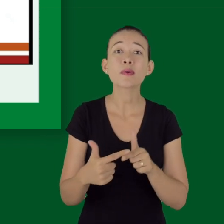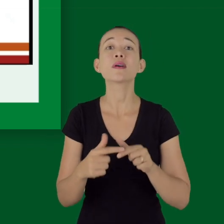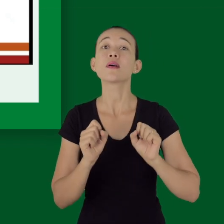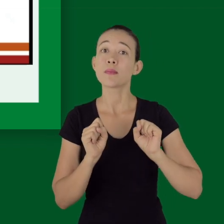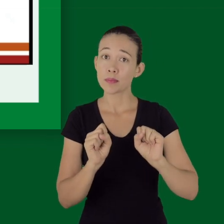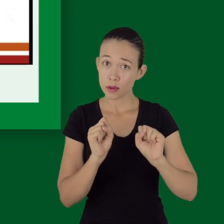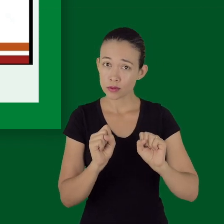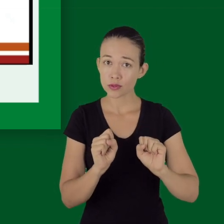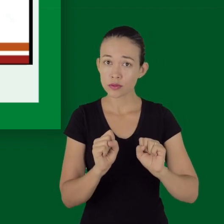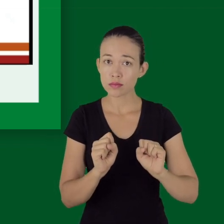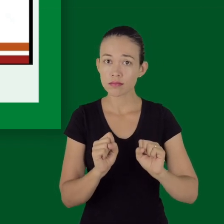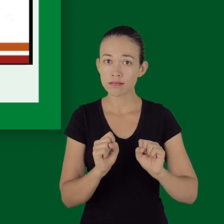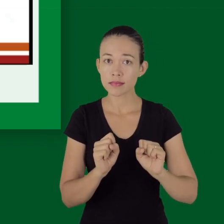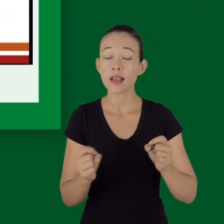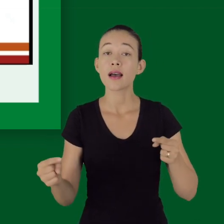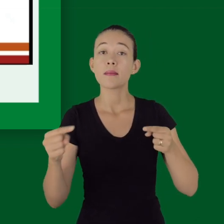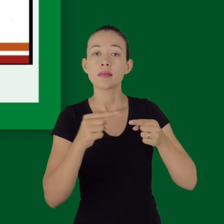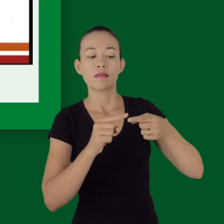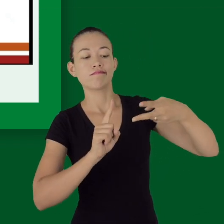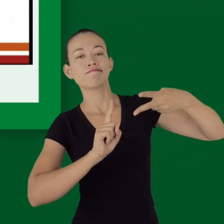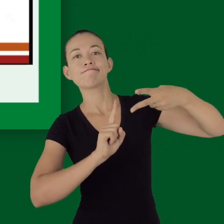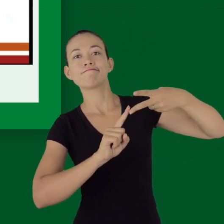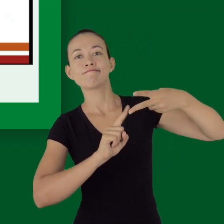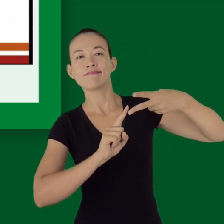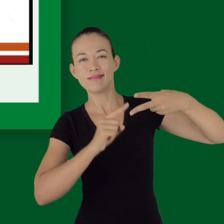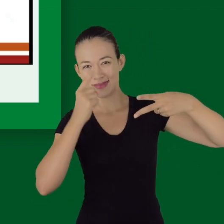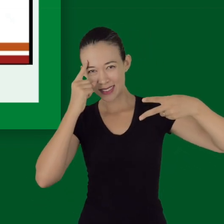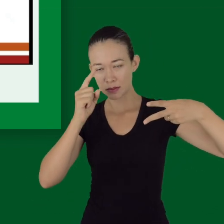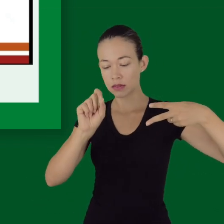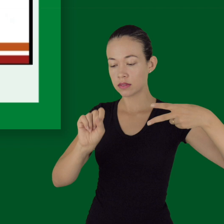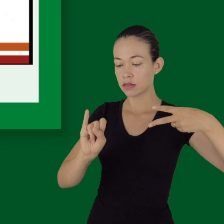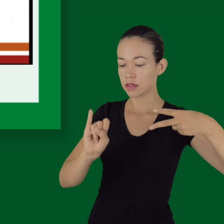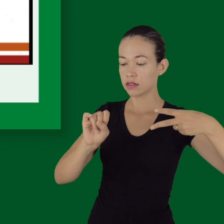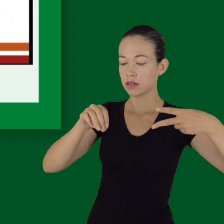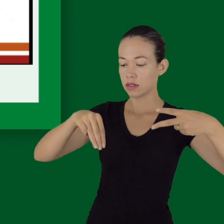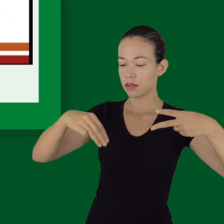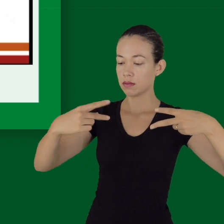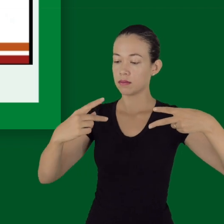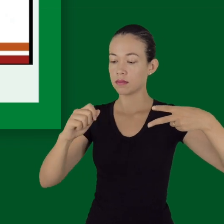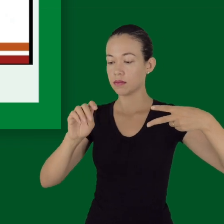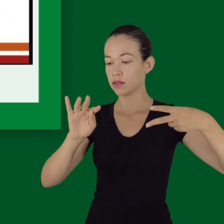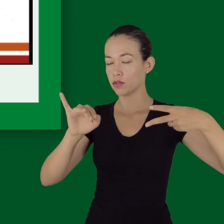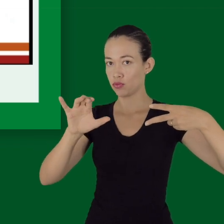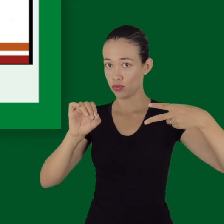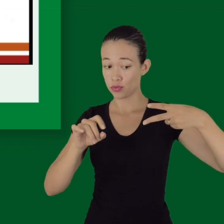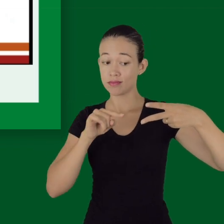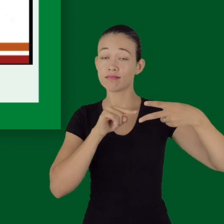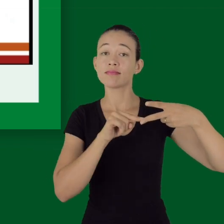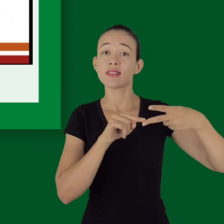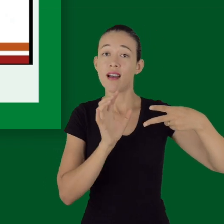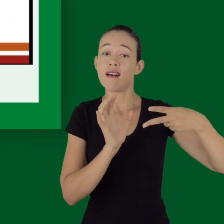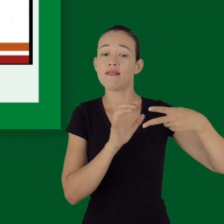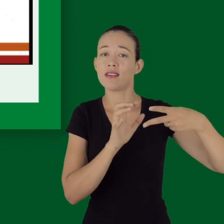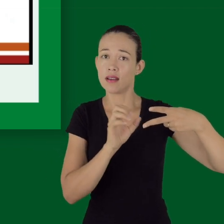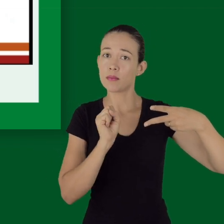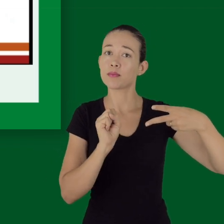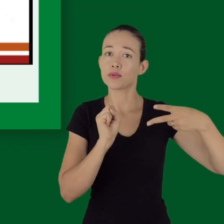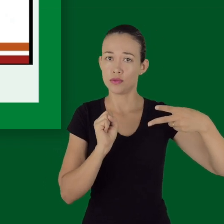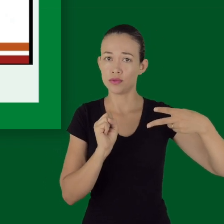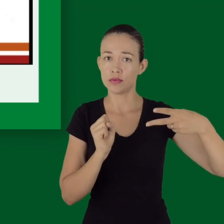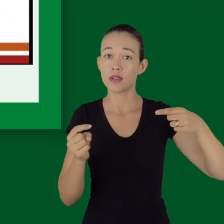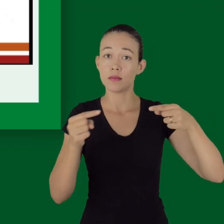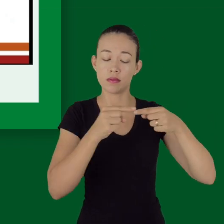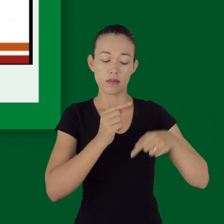da resposta simpática a nível de coração e a nível de vasculatura, aquela inervação dos